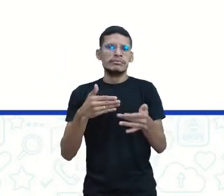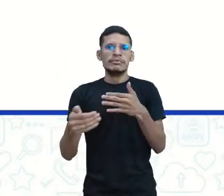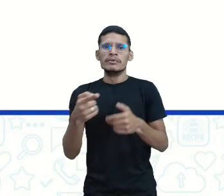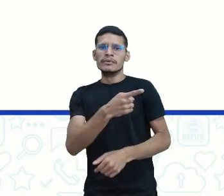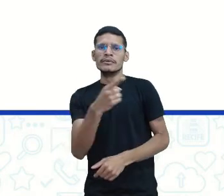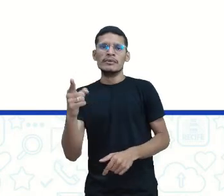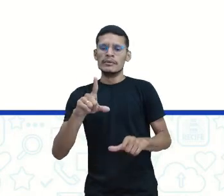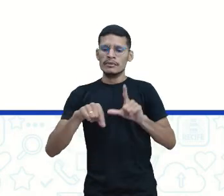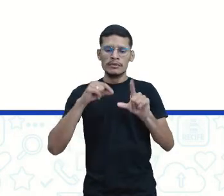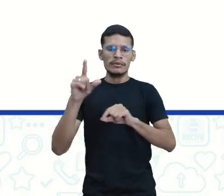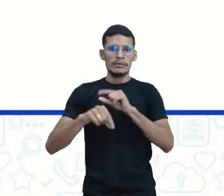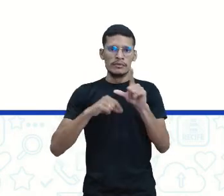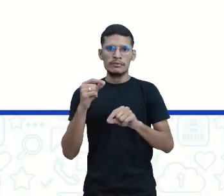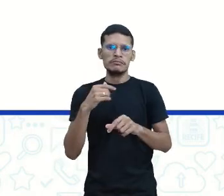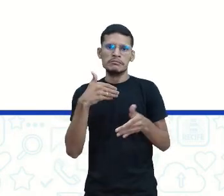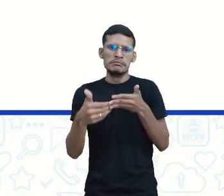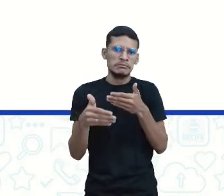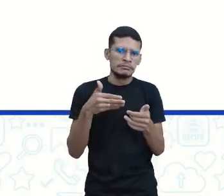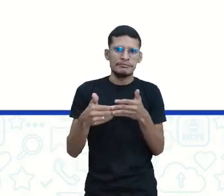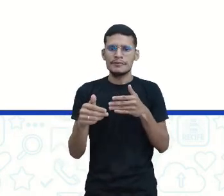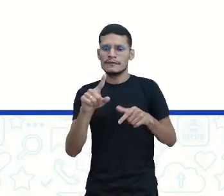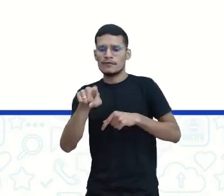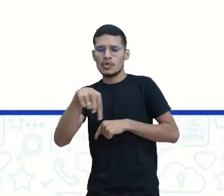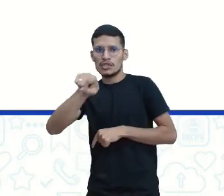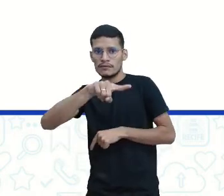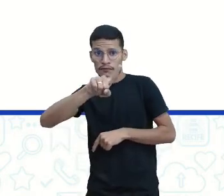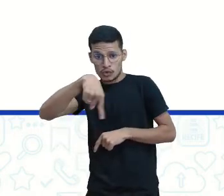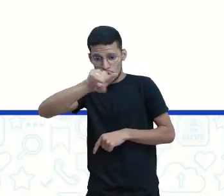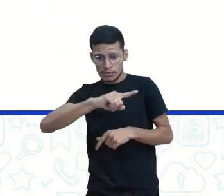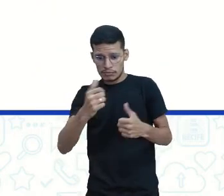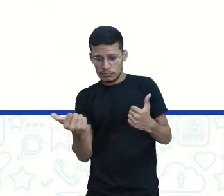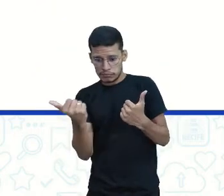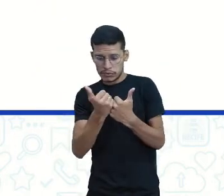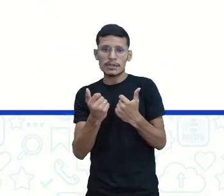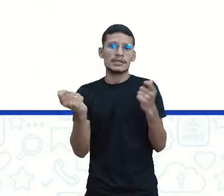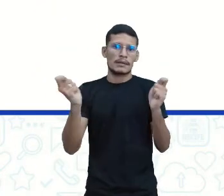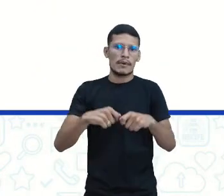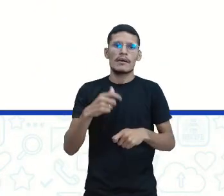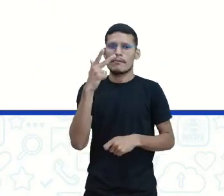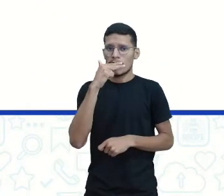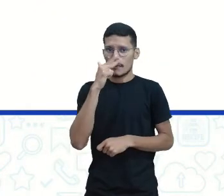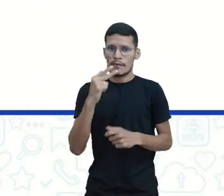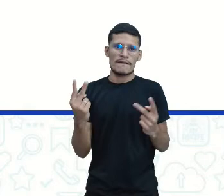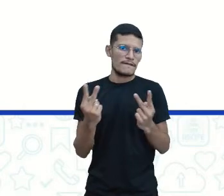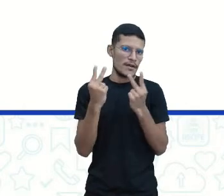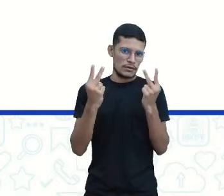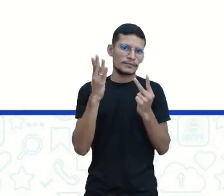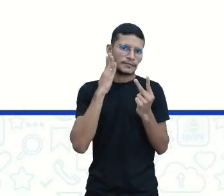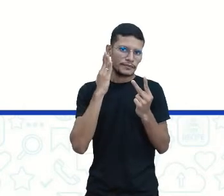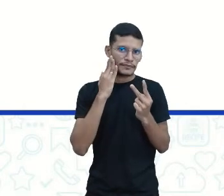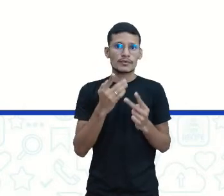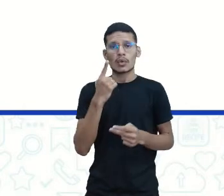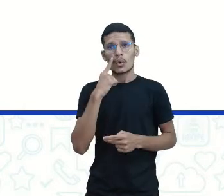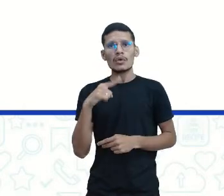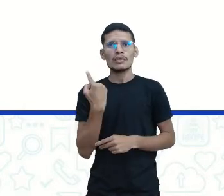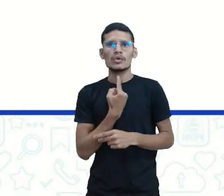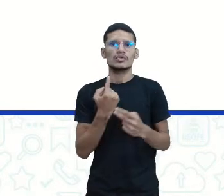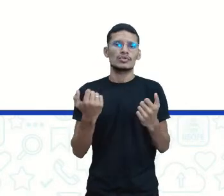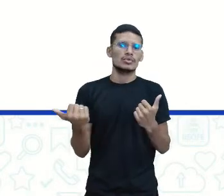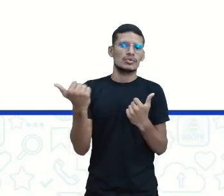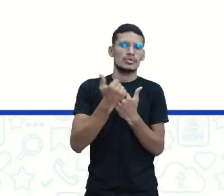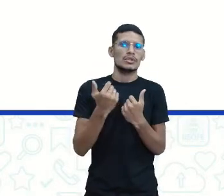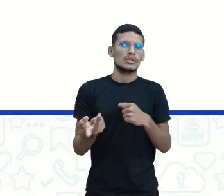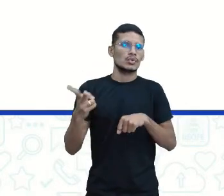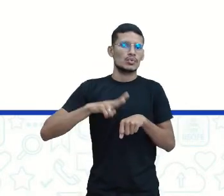faz, tá bom? Aonde você substituir vai dar o mesmo valor, tá? Então vamos substituir aí nas duas